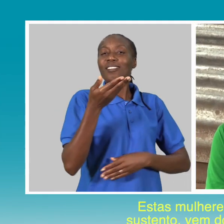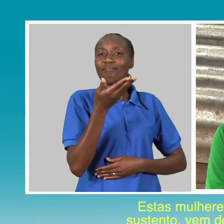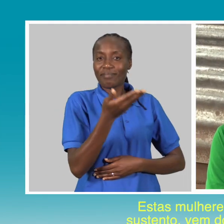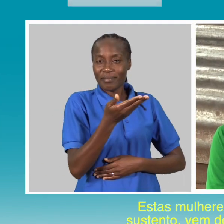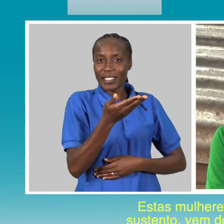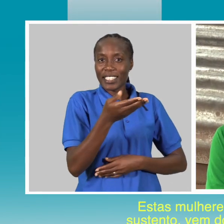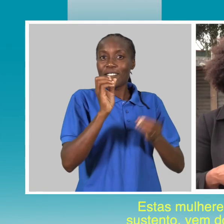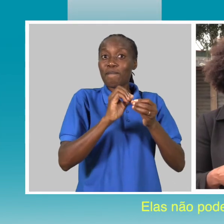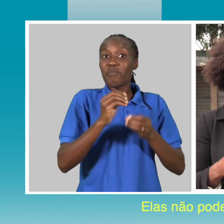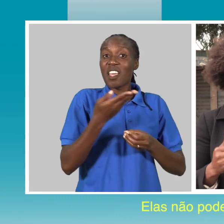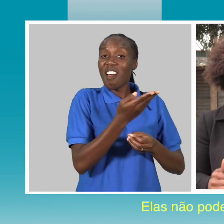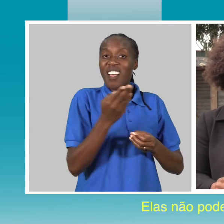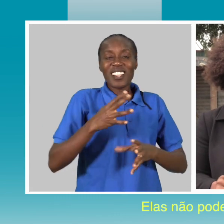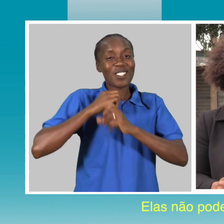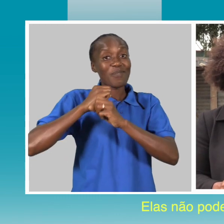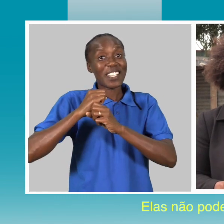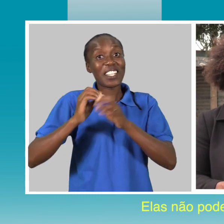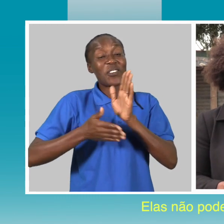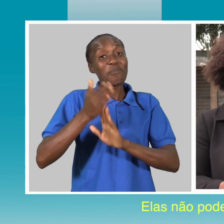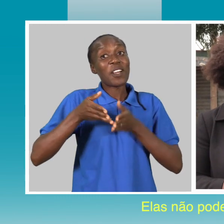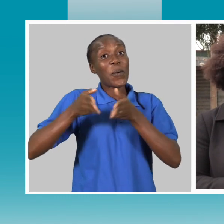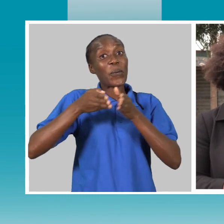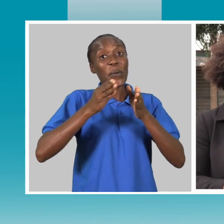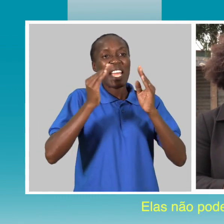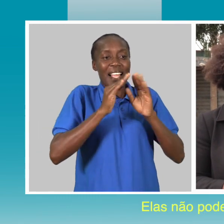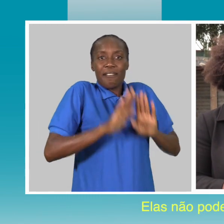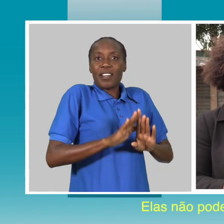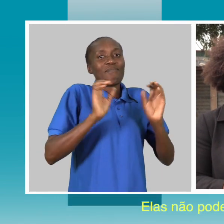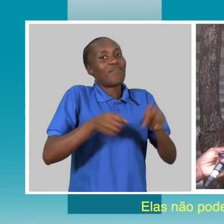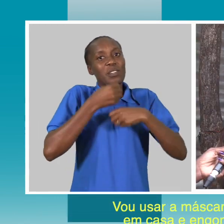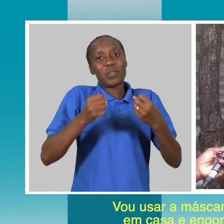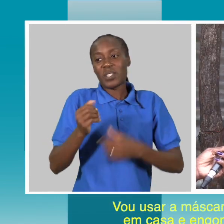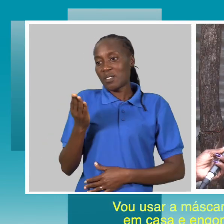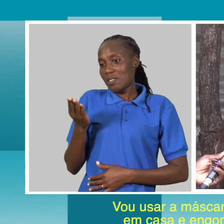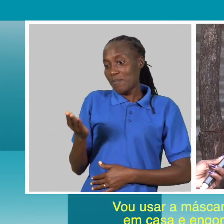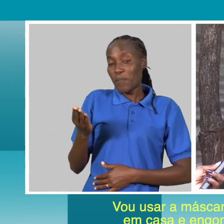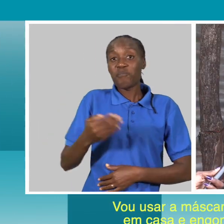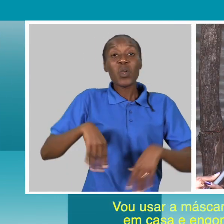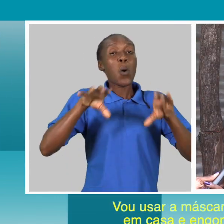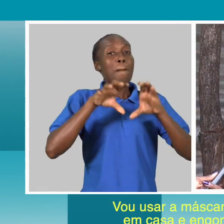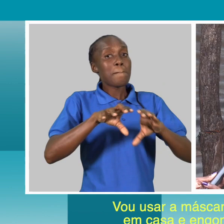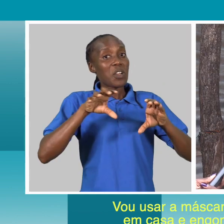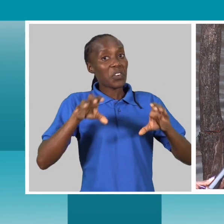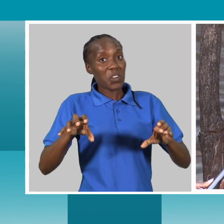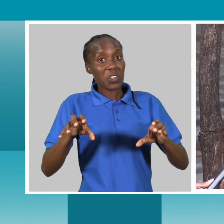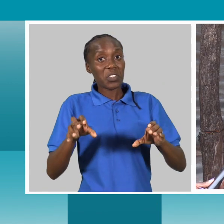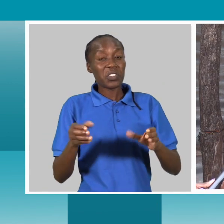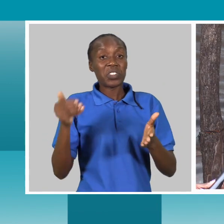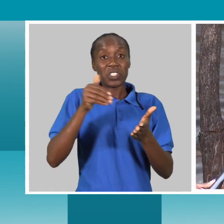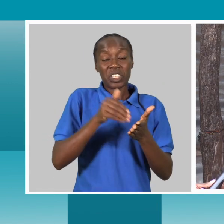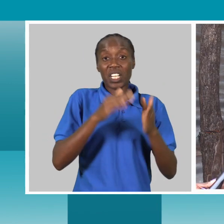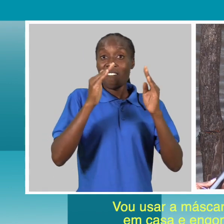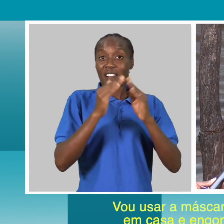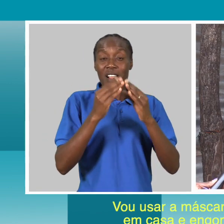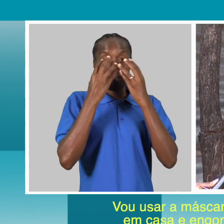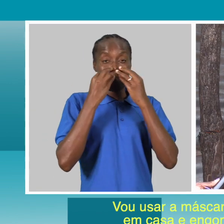informal, elas são obrigadas a ir para rua. Elas não podem ficar em casa. Vou usar a máscara no mercado e, chegando